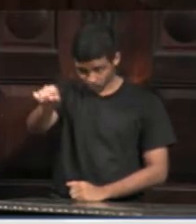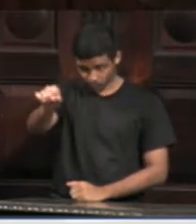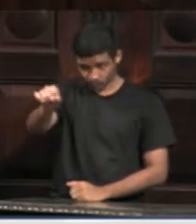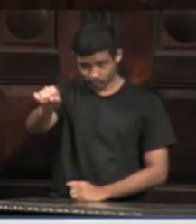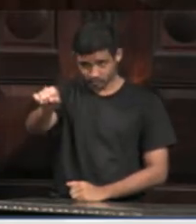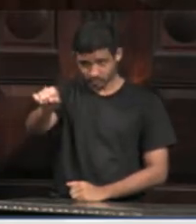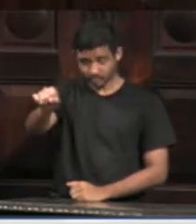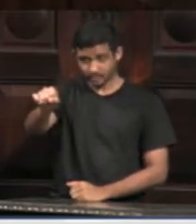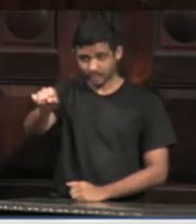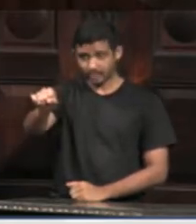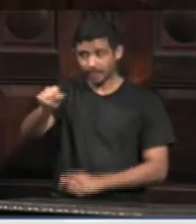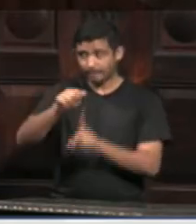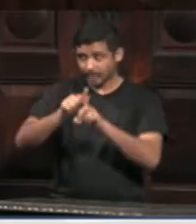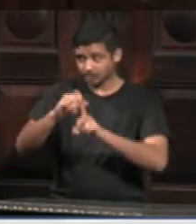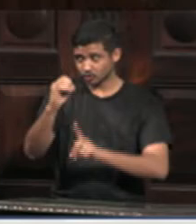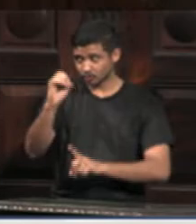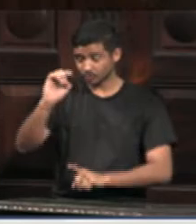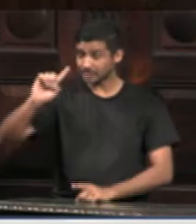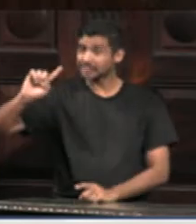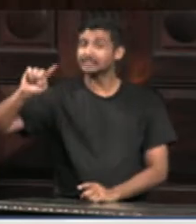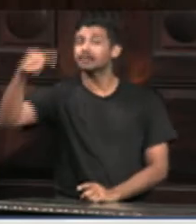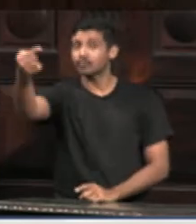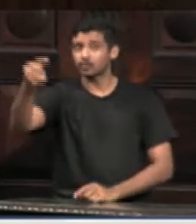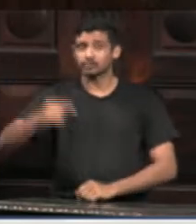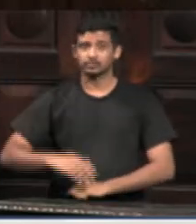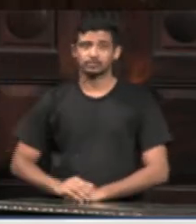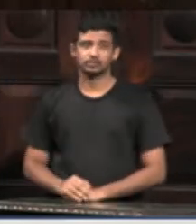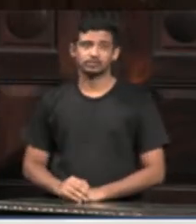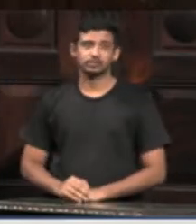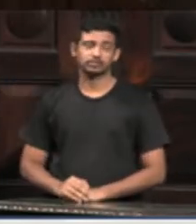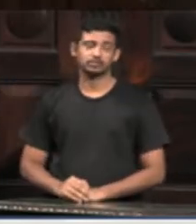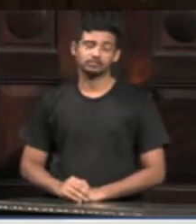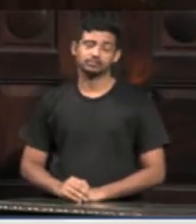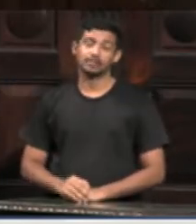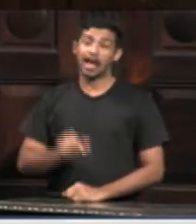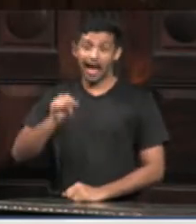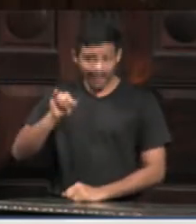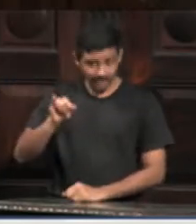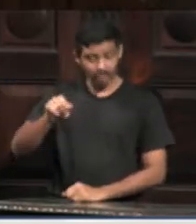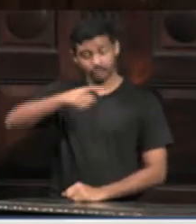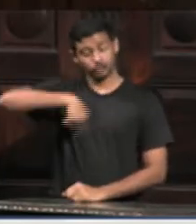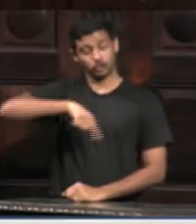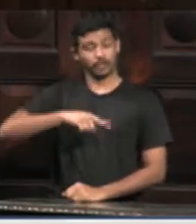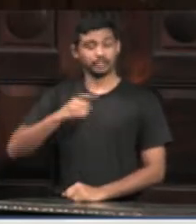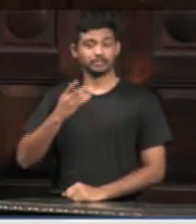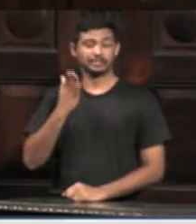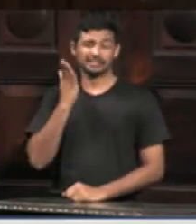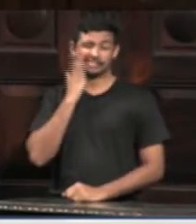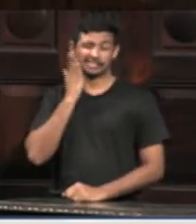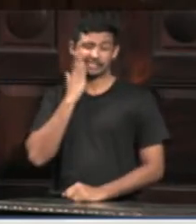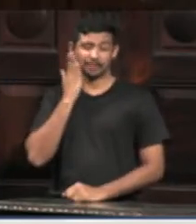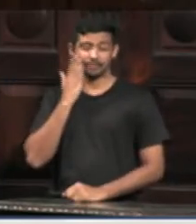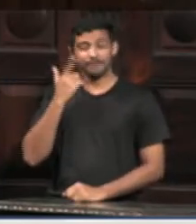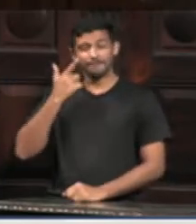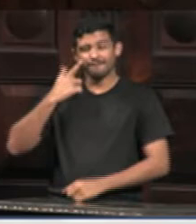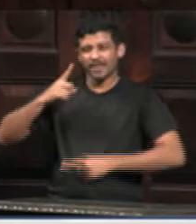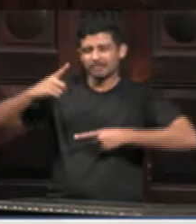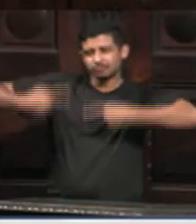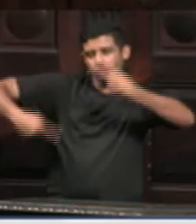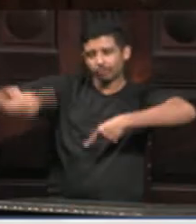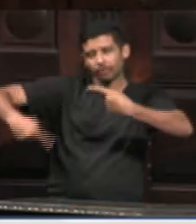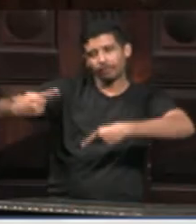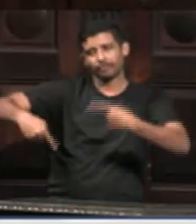de outubro, é que nós poderíamos discutir